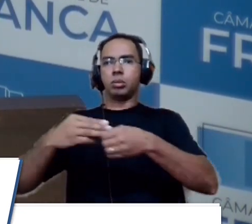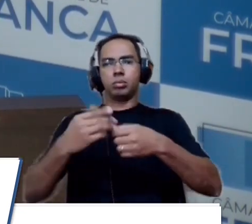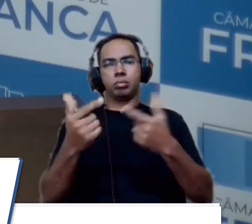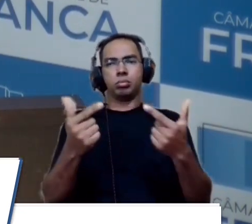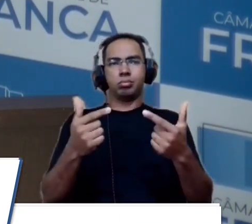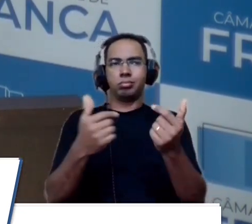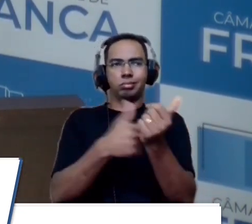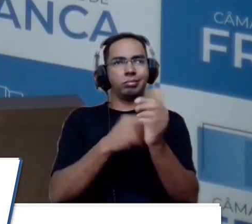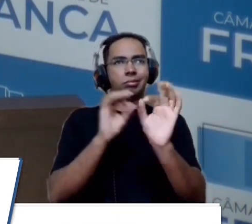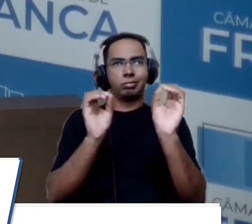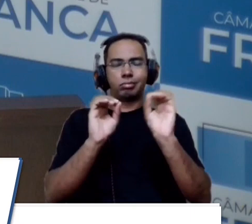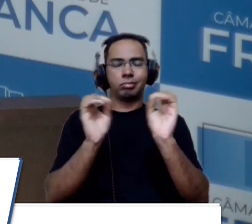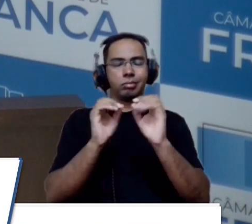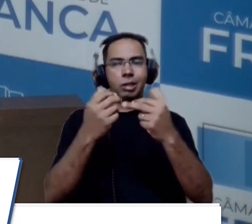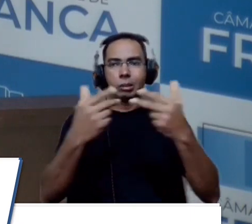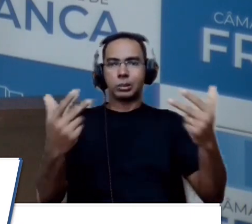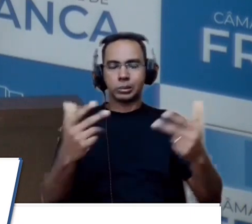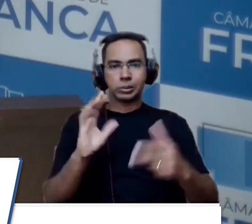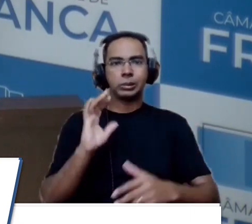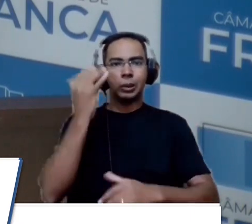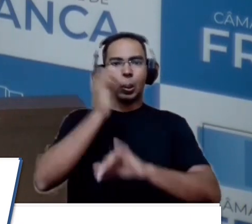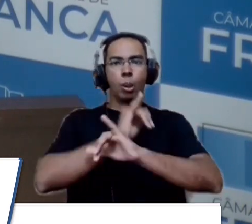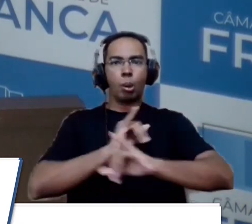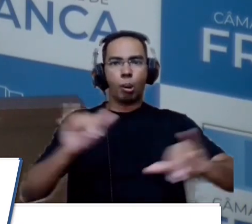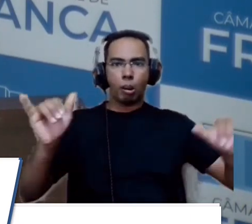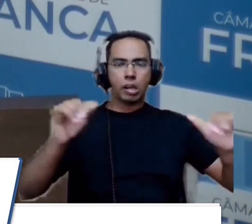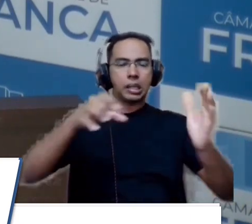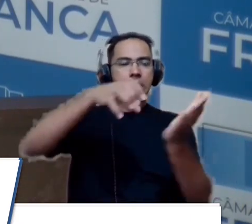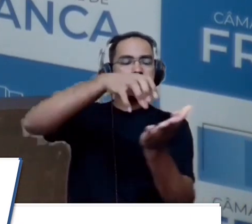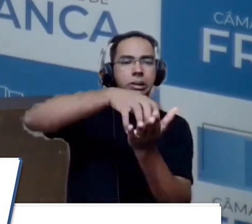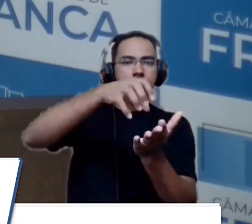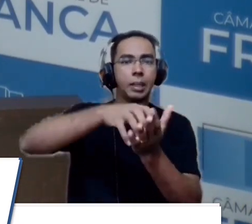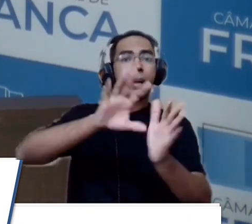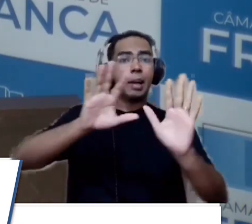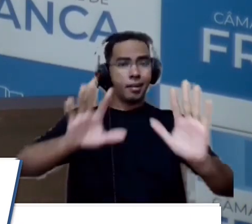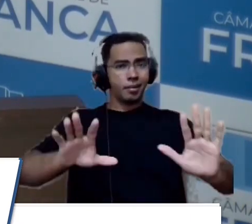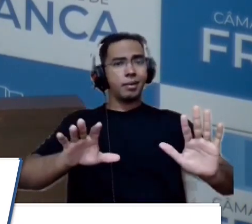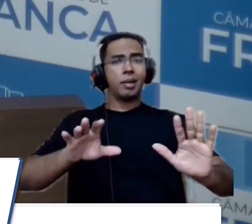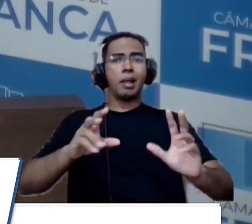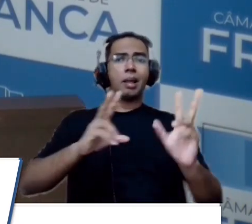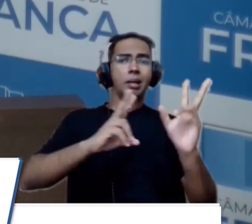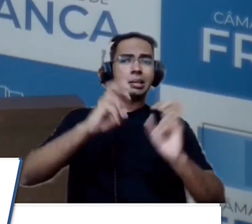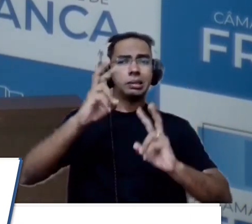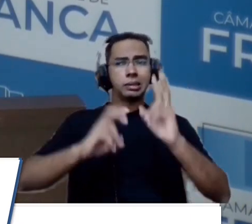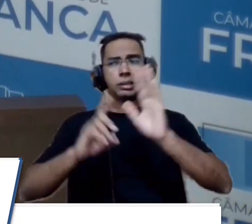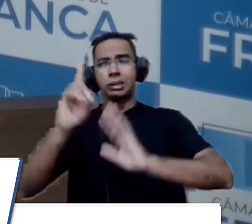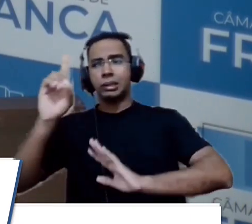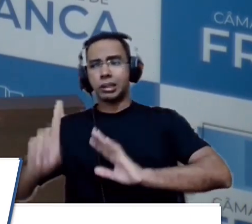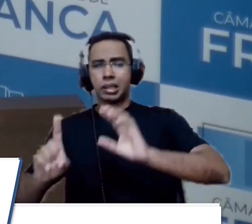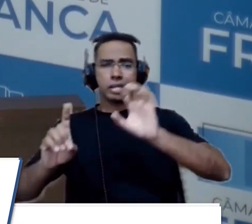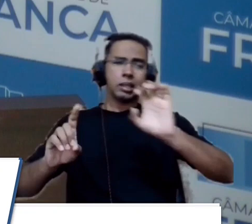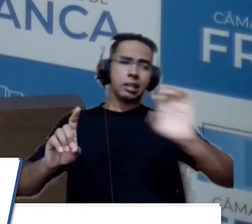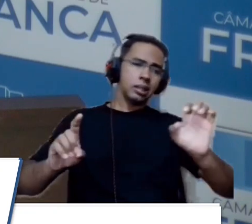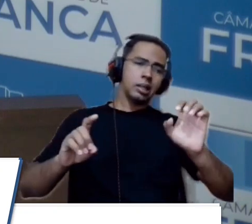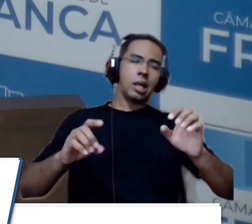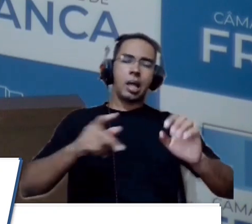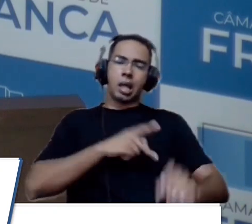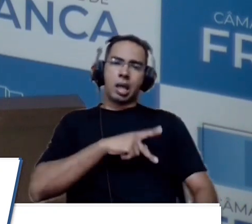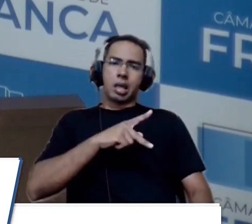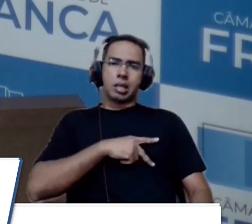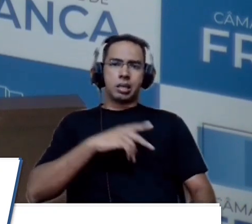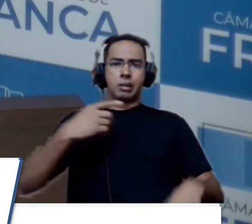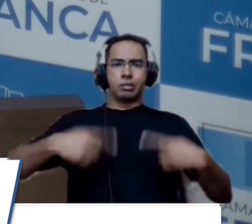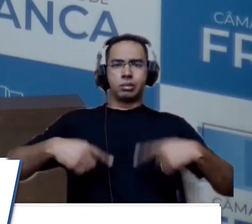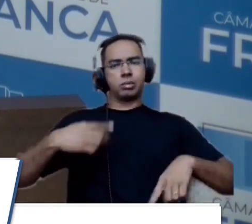Então, essas coisas que saem, que está centralizado em Brasília, mas aí é coisa de briga de direita, esquerda, paixão política. E a gente não pode partir